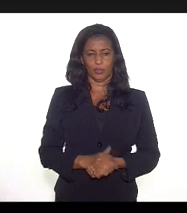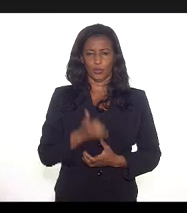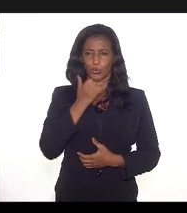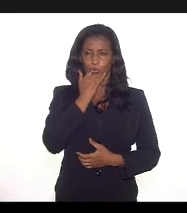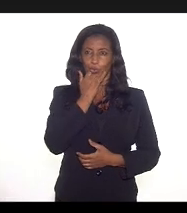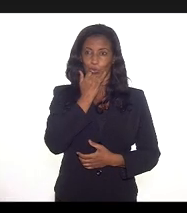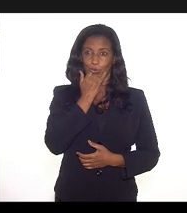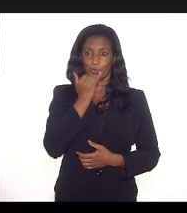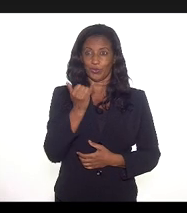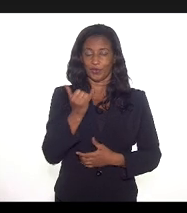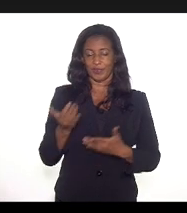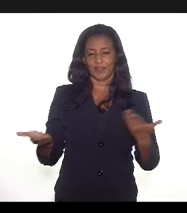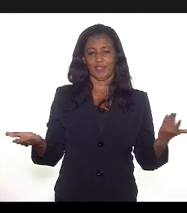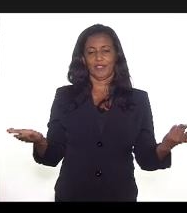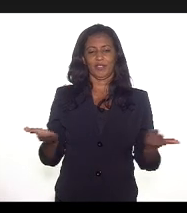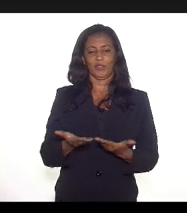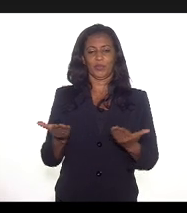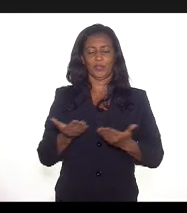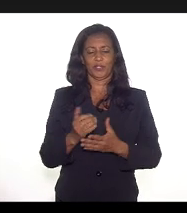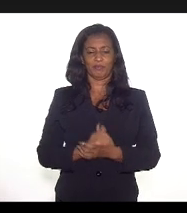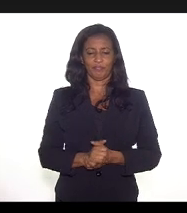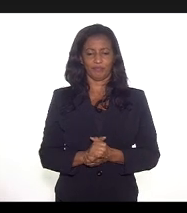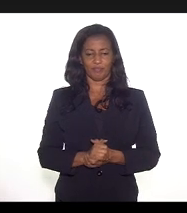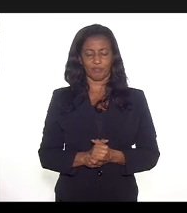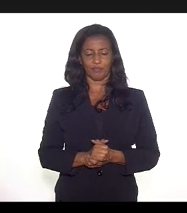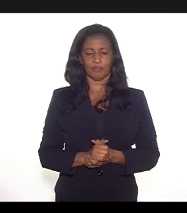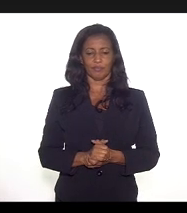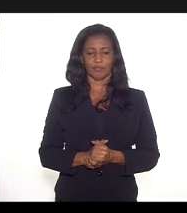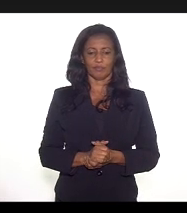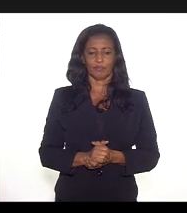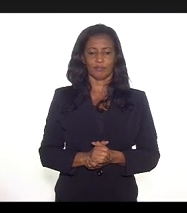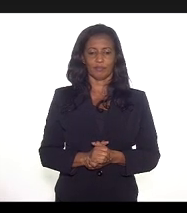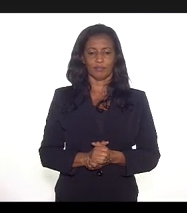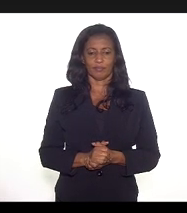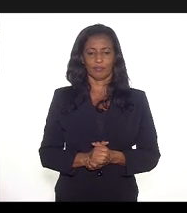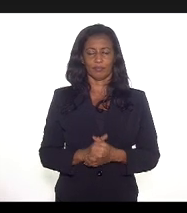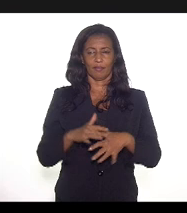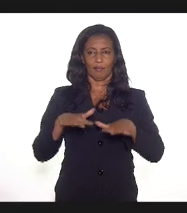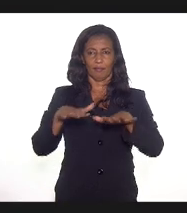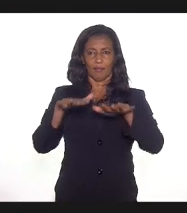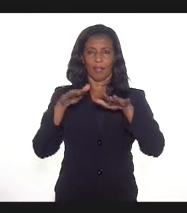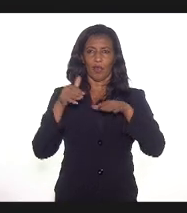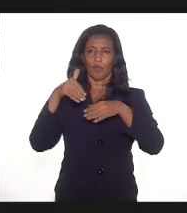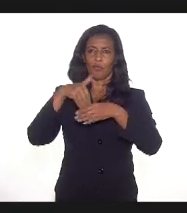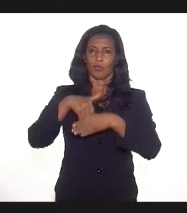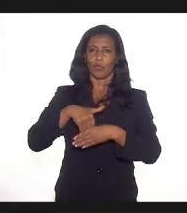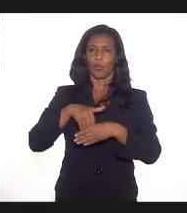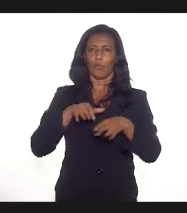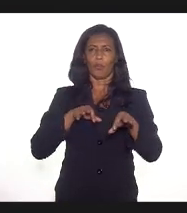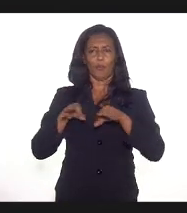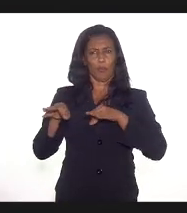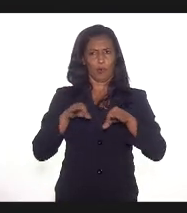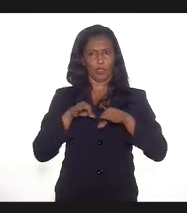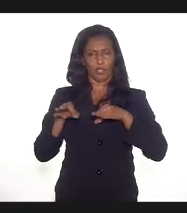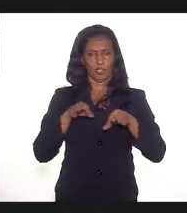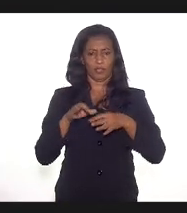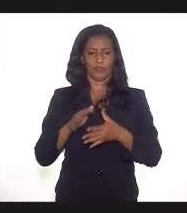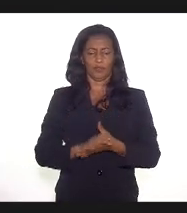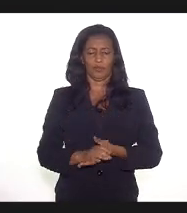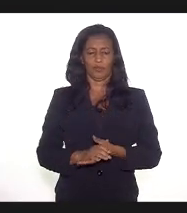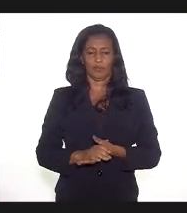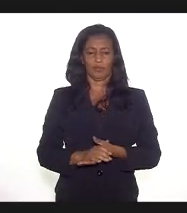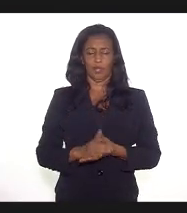Desculpe. Hoje a Câmara, a Assembleia, votou o projeto atendendo aí